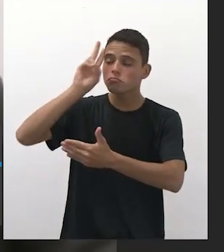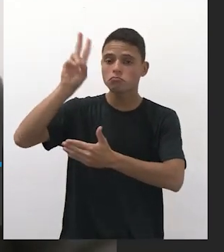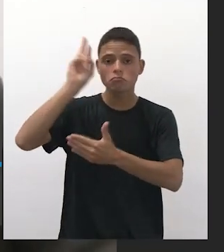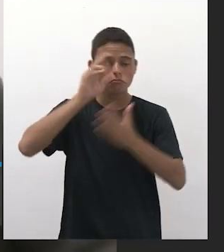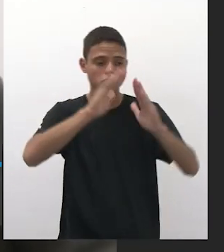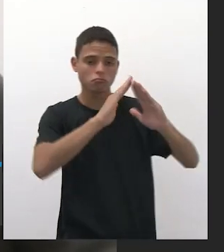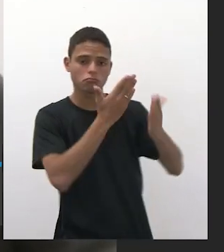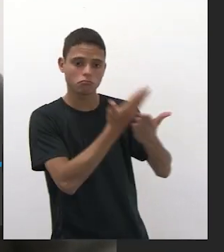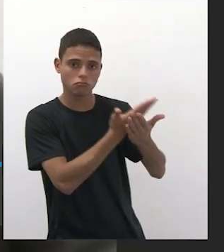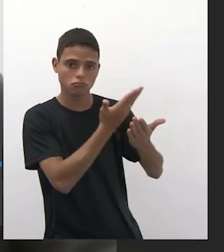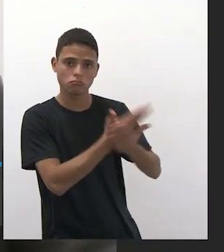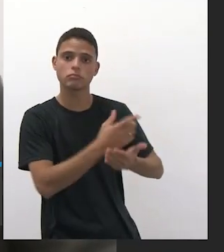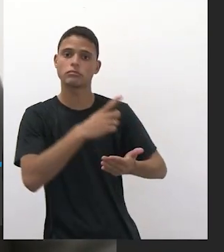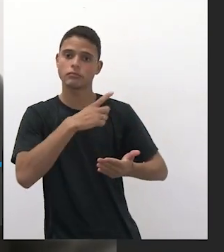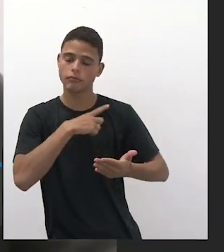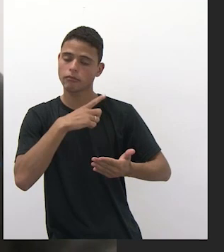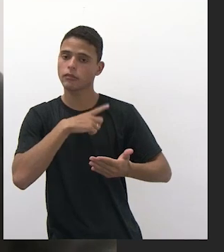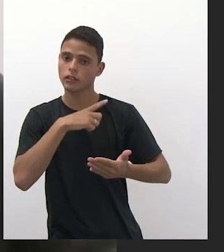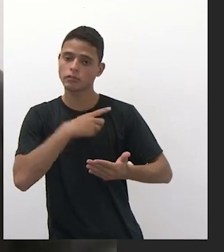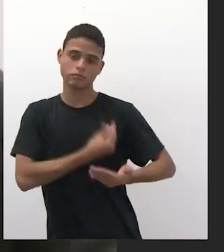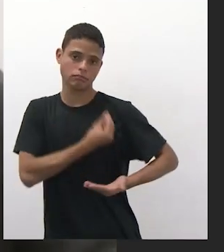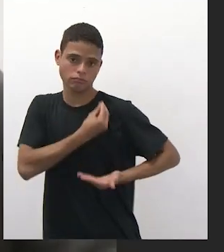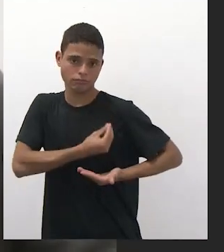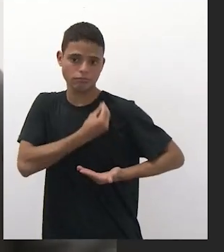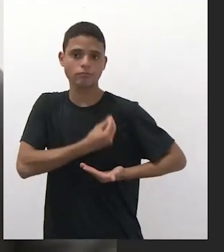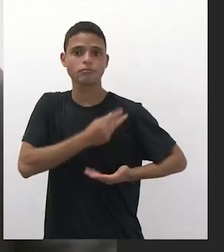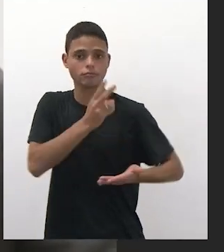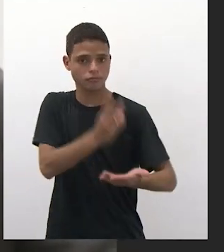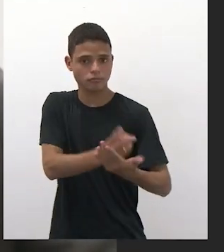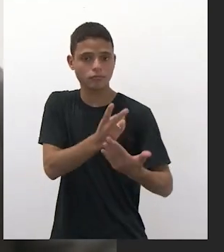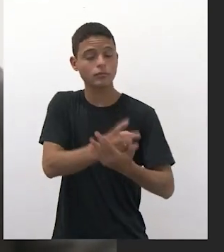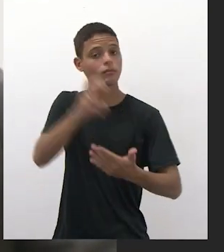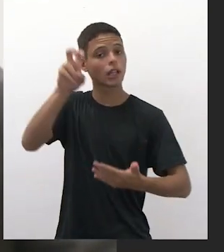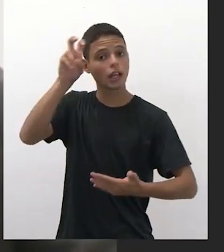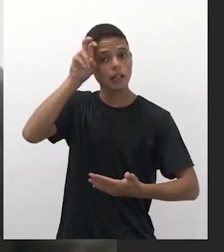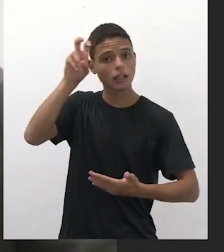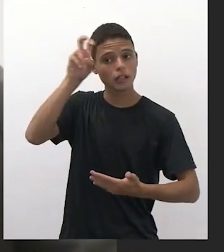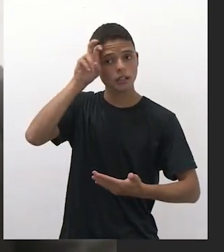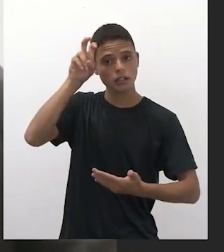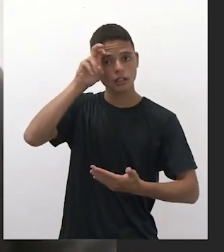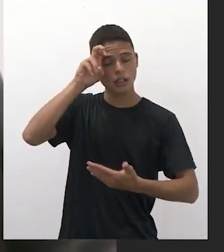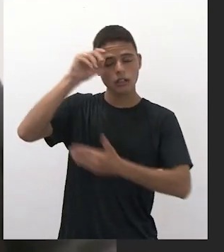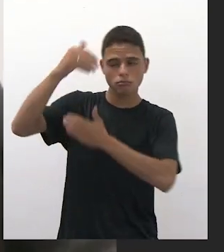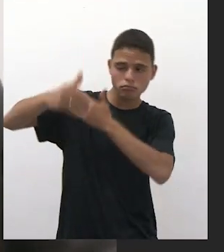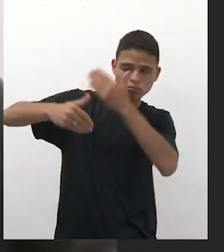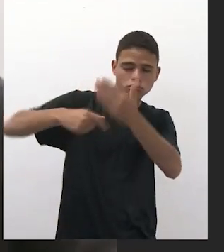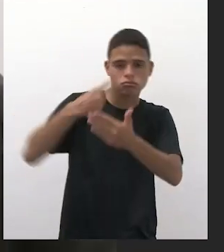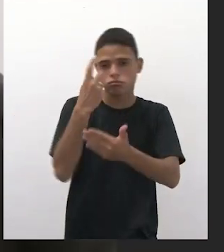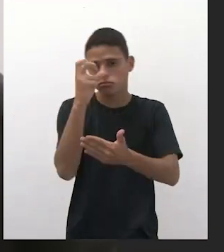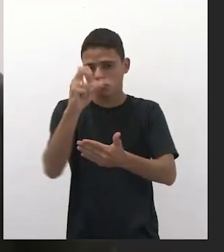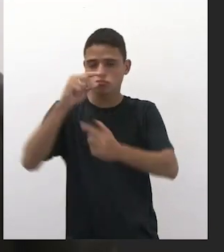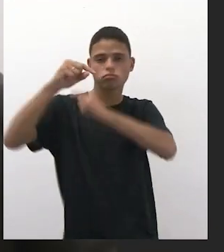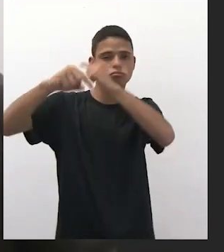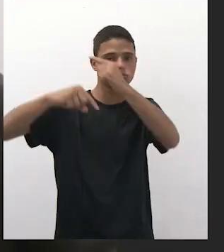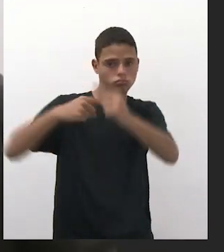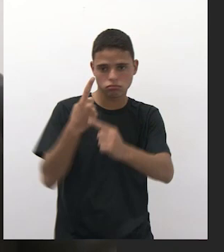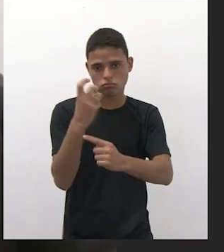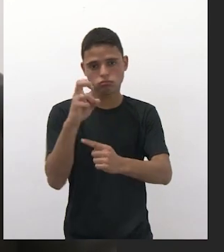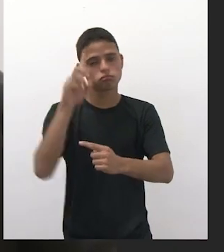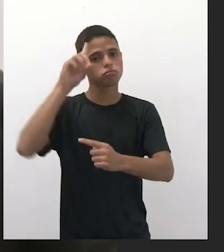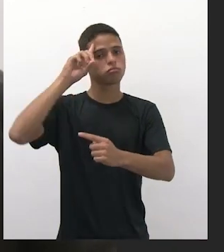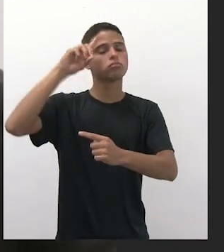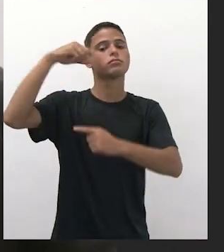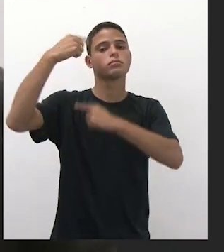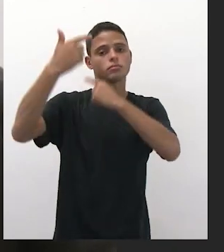acontece ao vivo, sempre às quintas-feiras, a cada 15 dias. E o tema desse programa